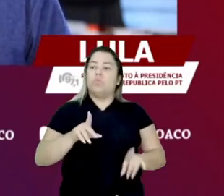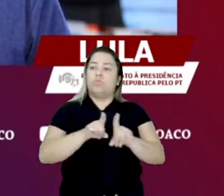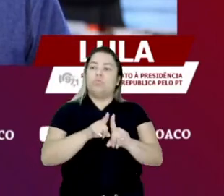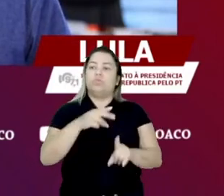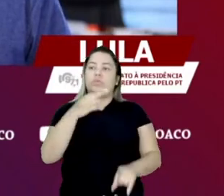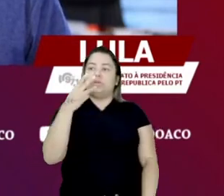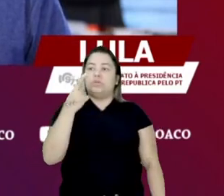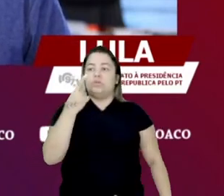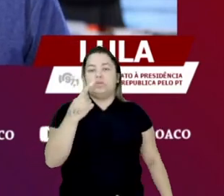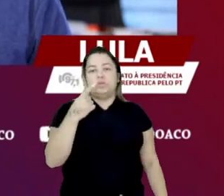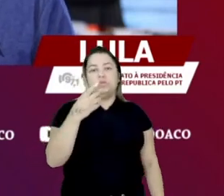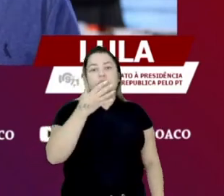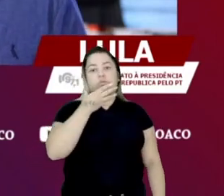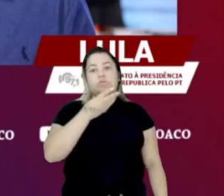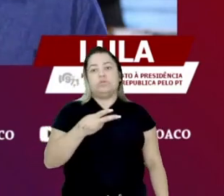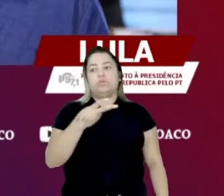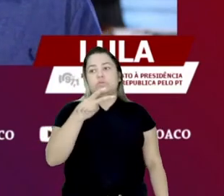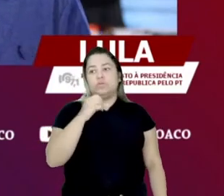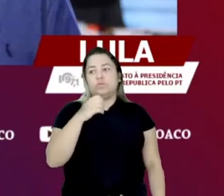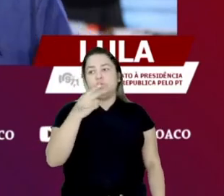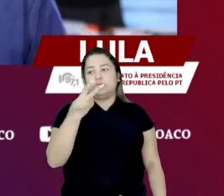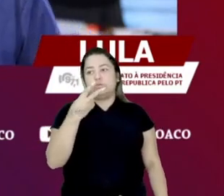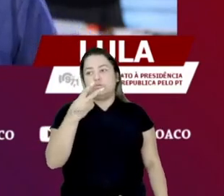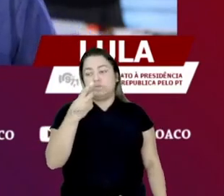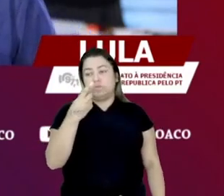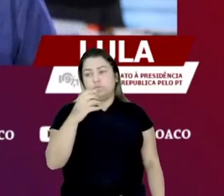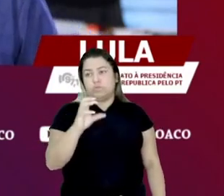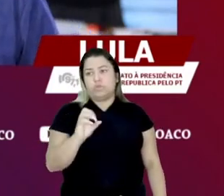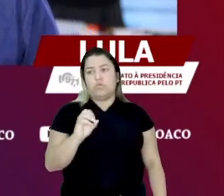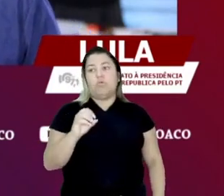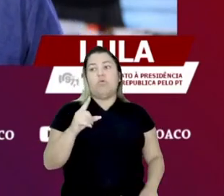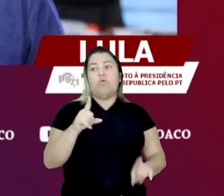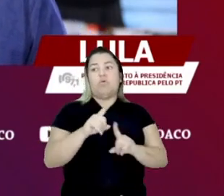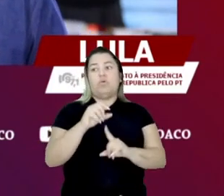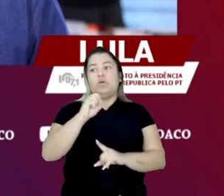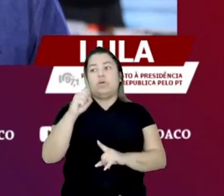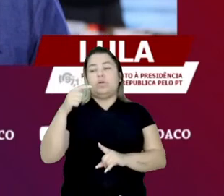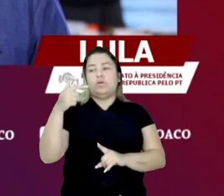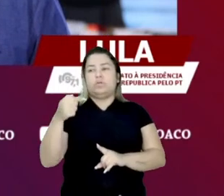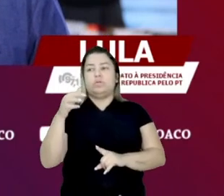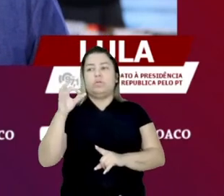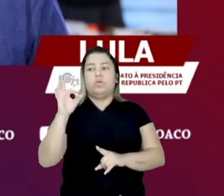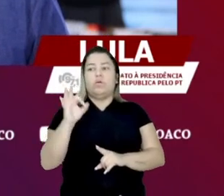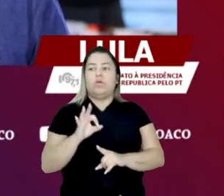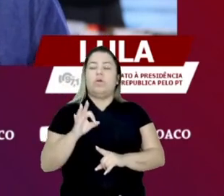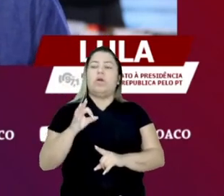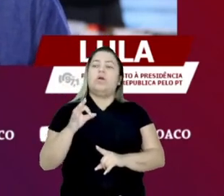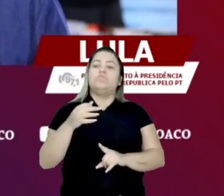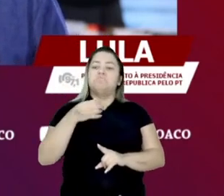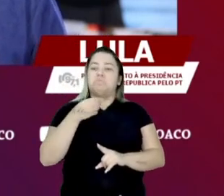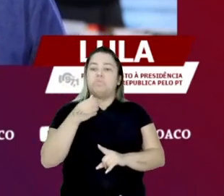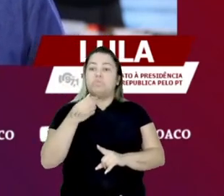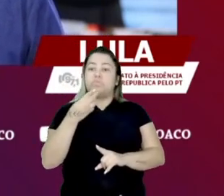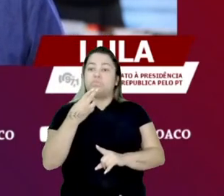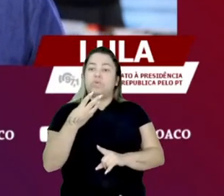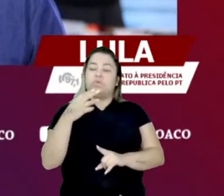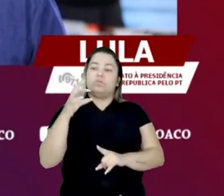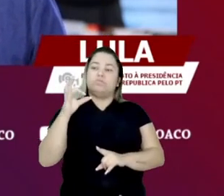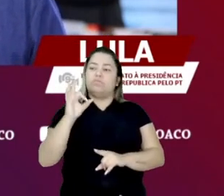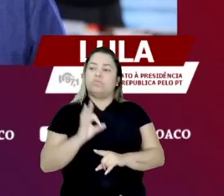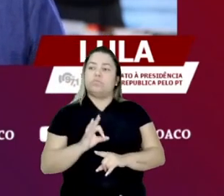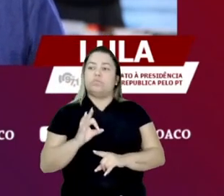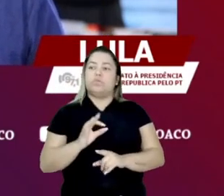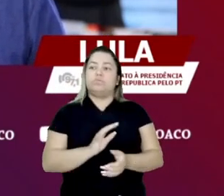péssimo. Se eu ganhar as eleições, quem vai ganhar é o povo trabalhador, são as mulheres, são os